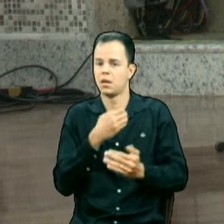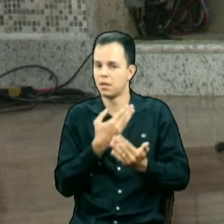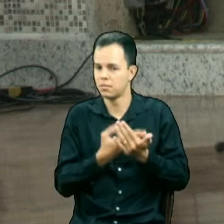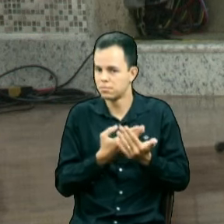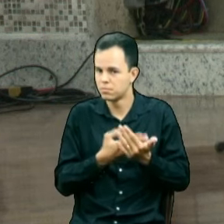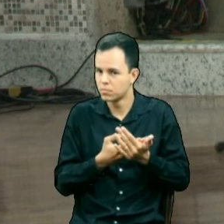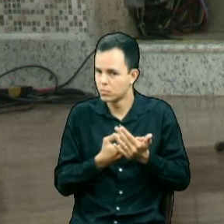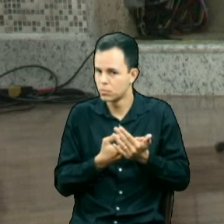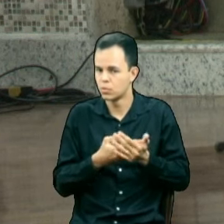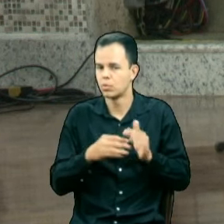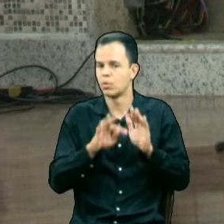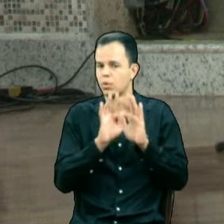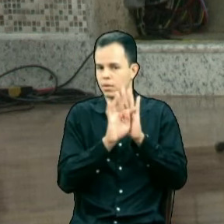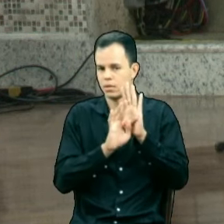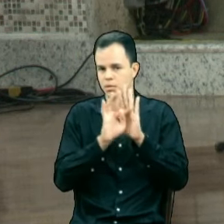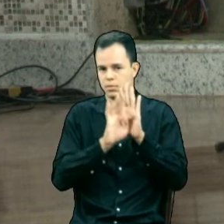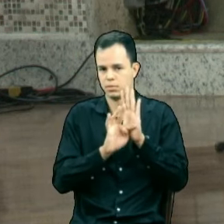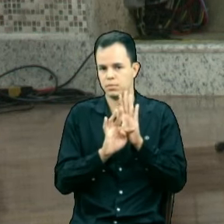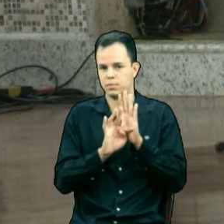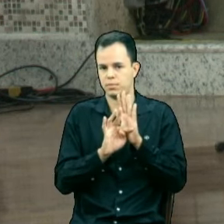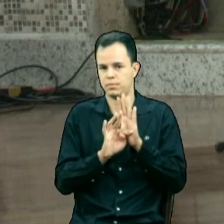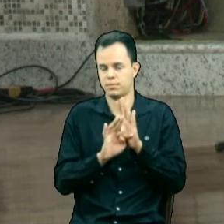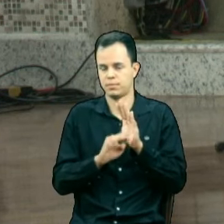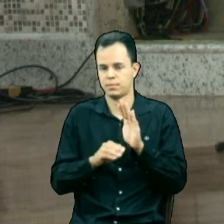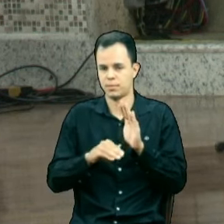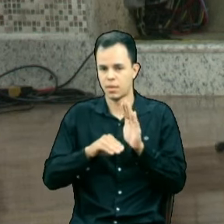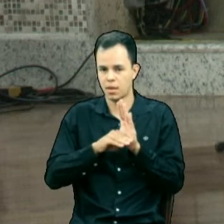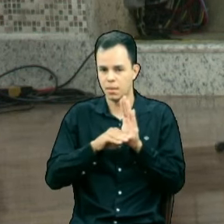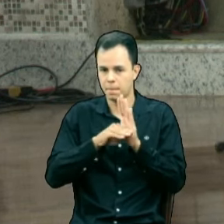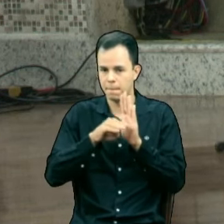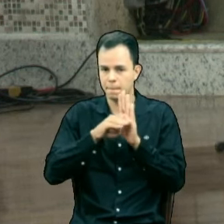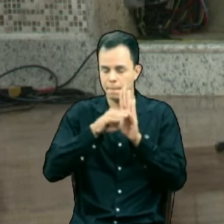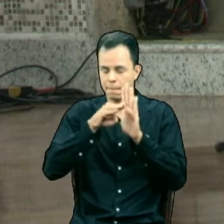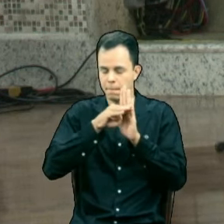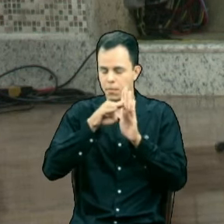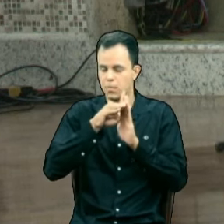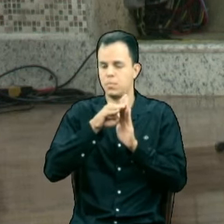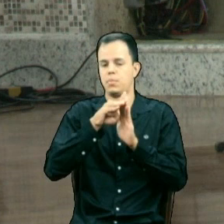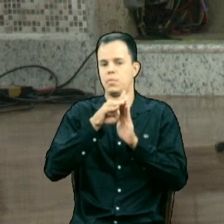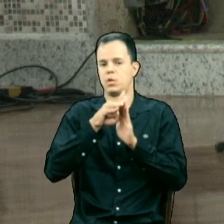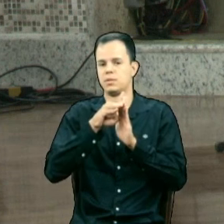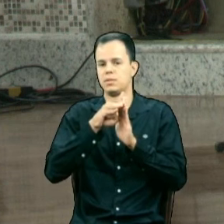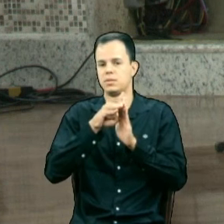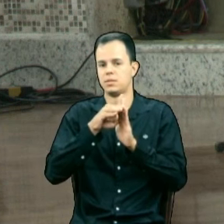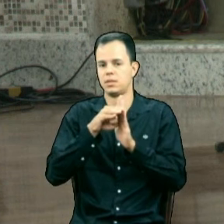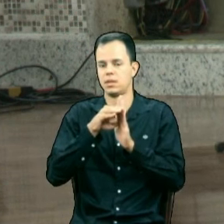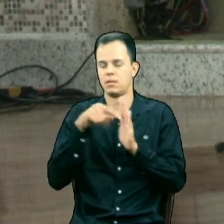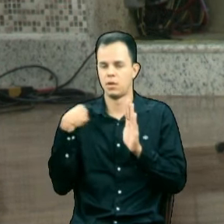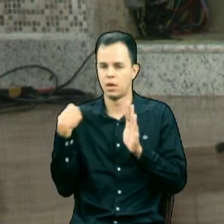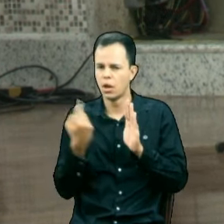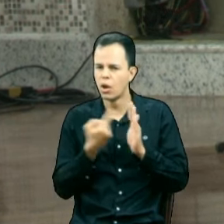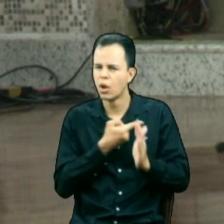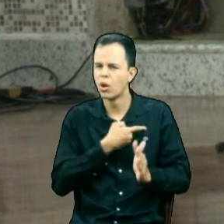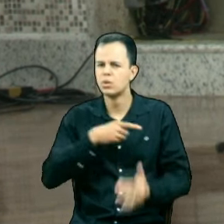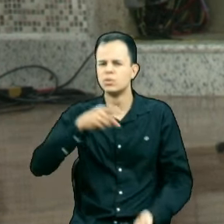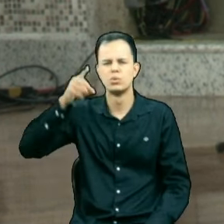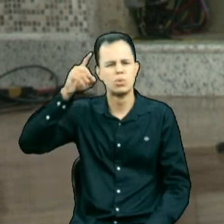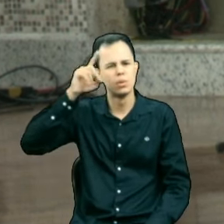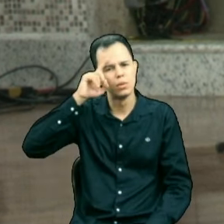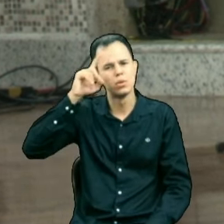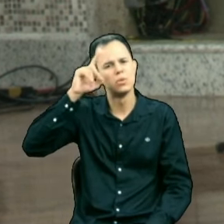o texto e ainda metida e a experiência é progressiva é progressiva